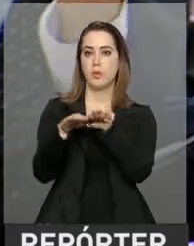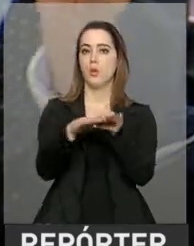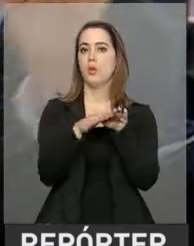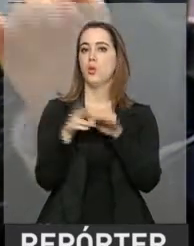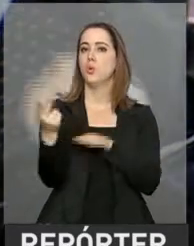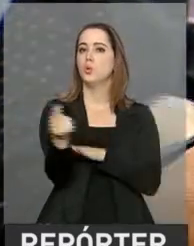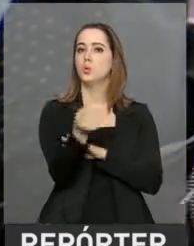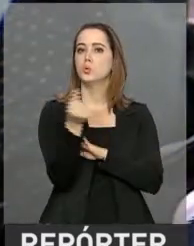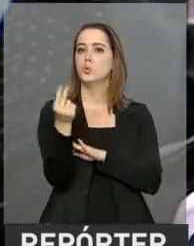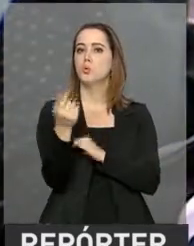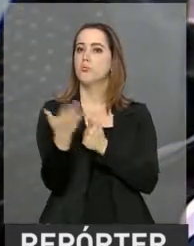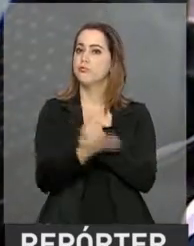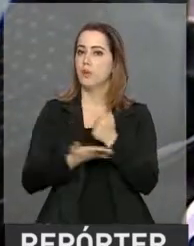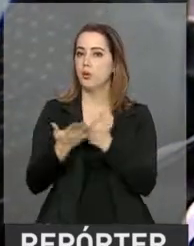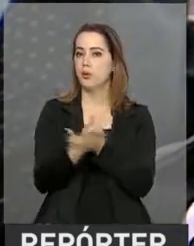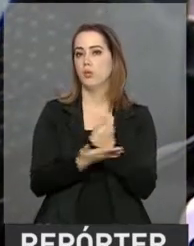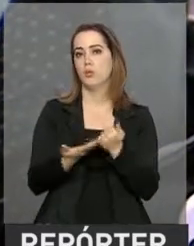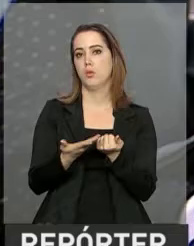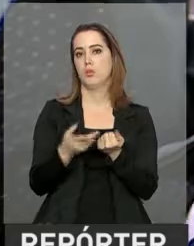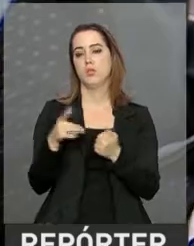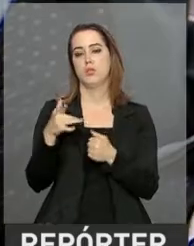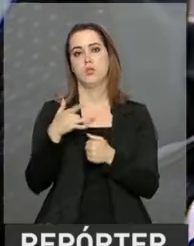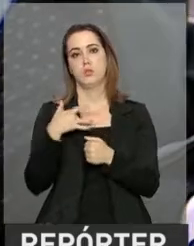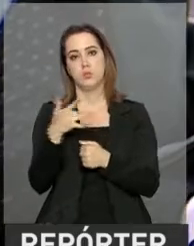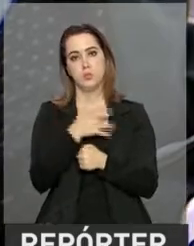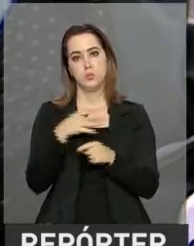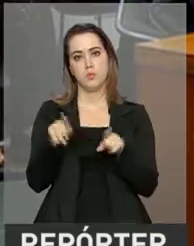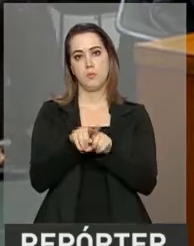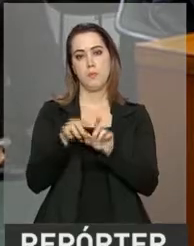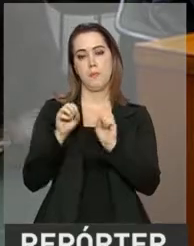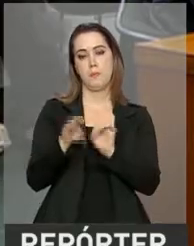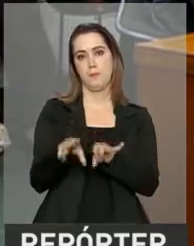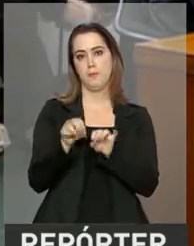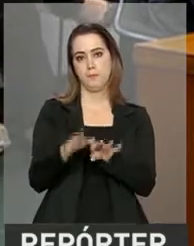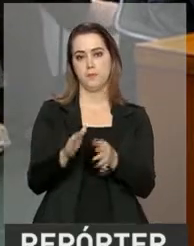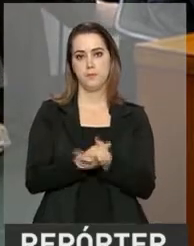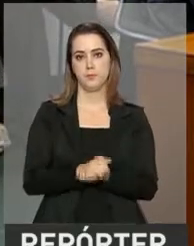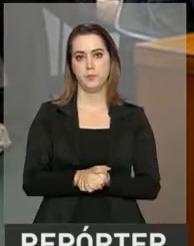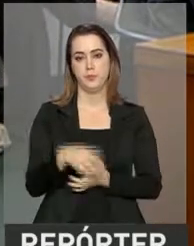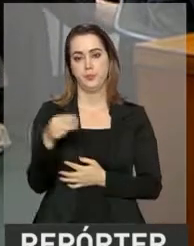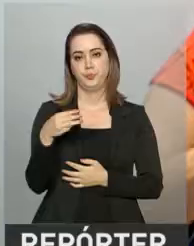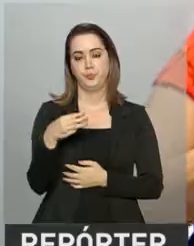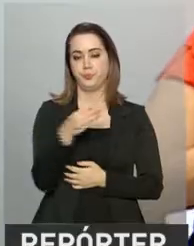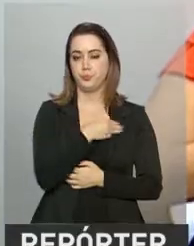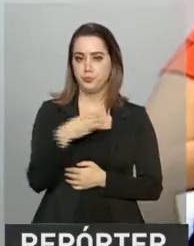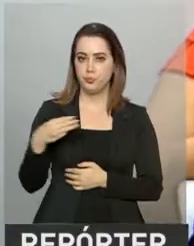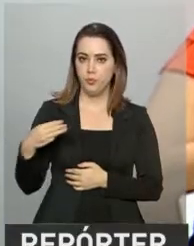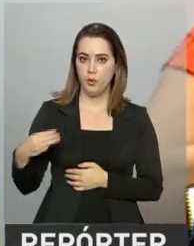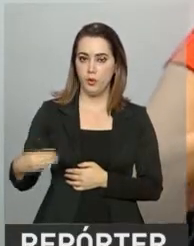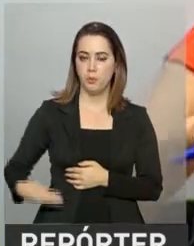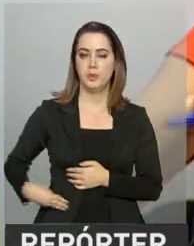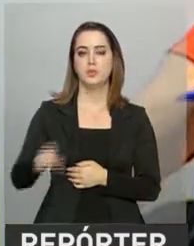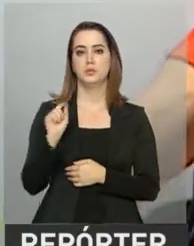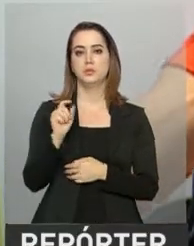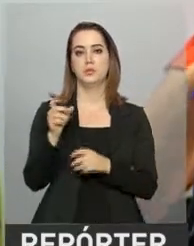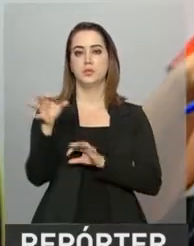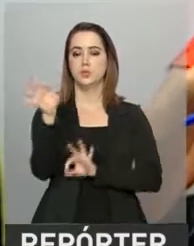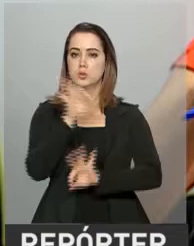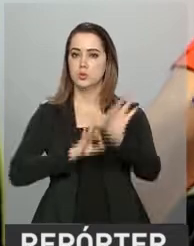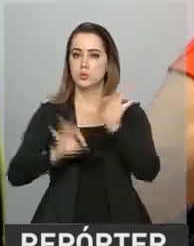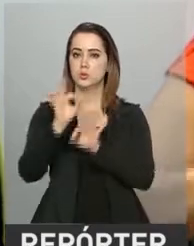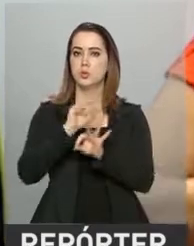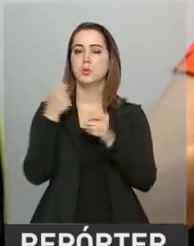real do piso de saúde e de educação. Para o ministro do Planejamento, é preciso aprovar a